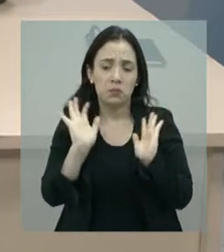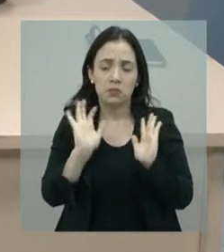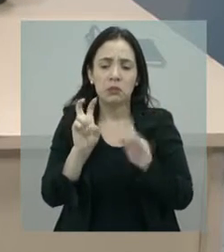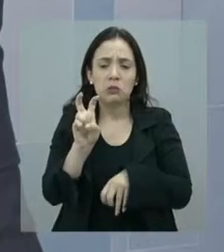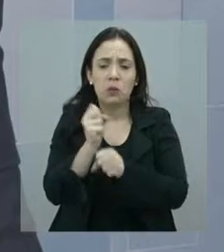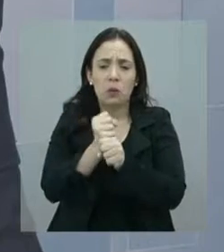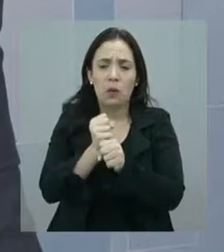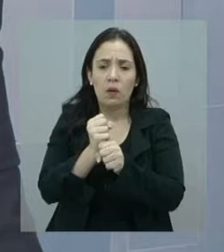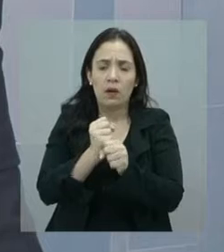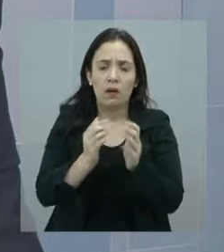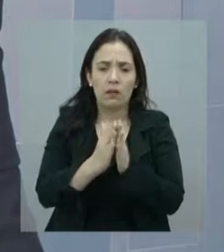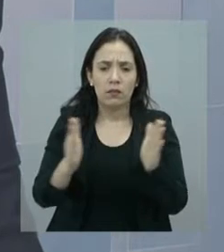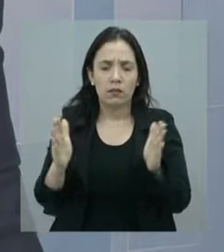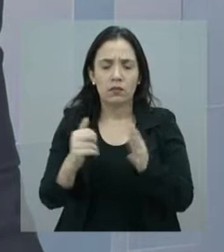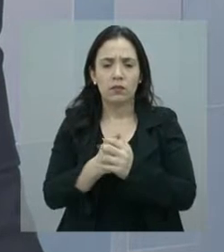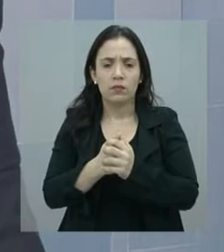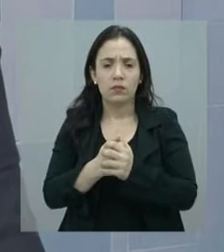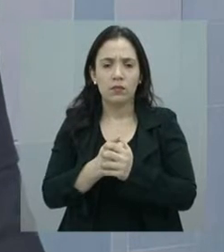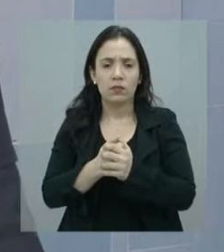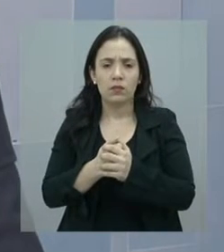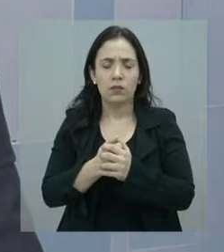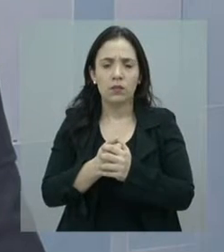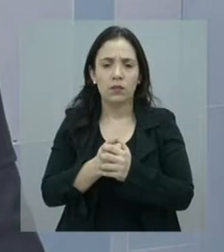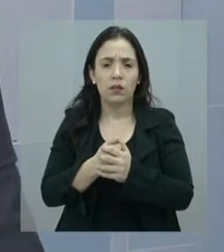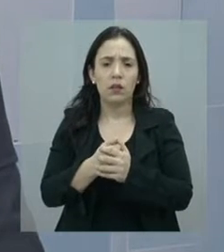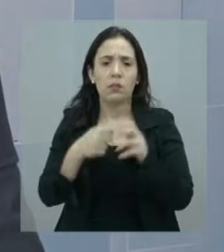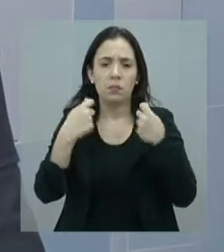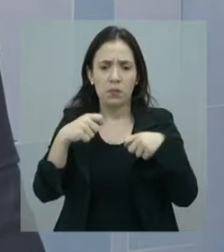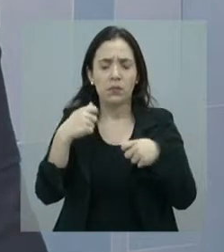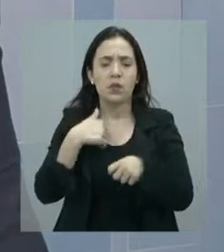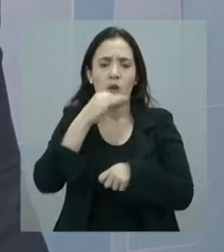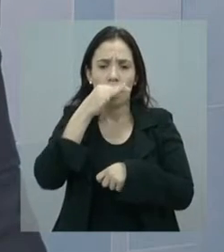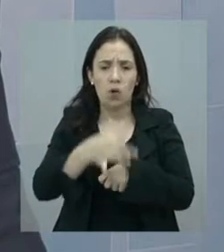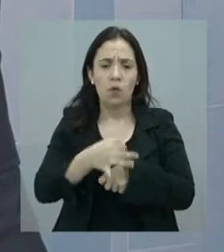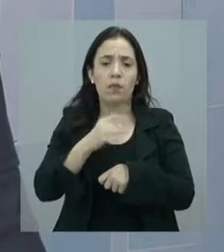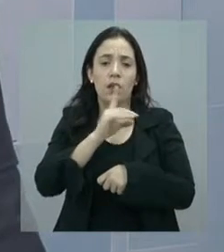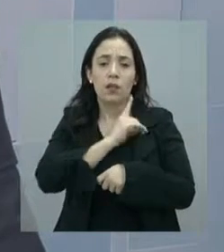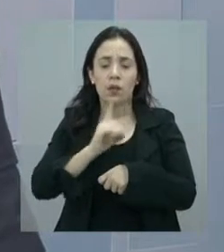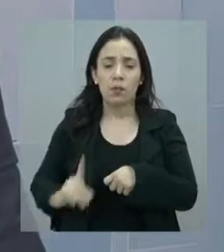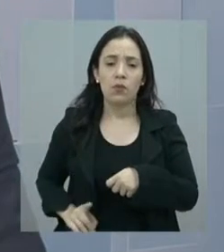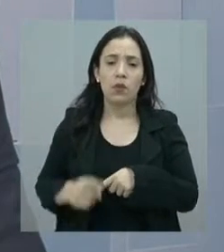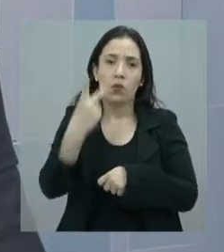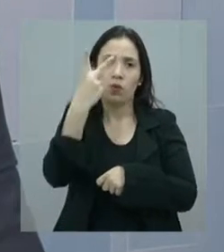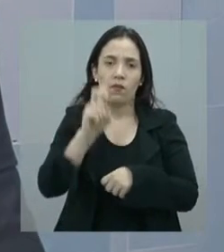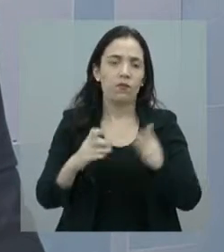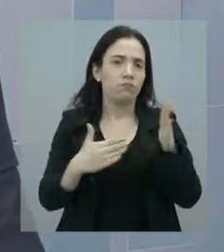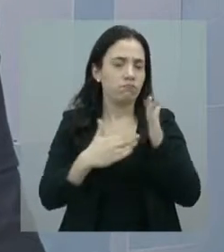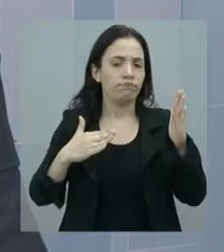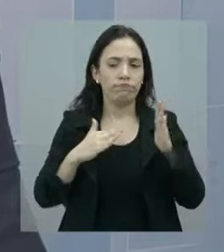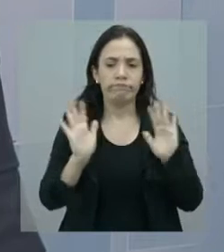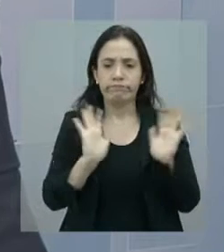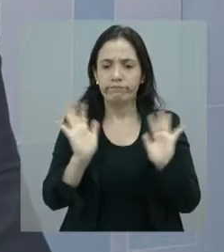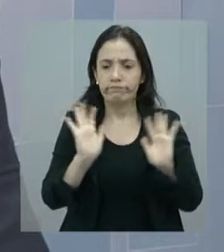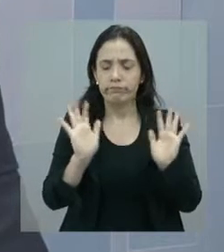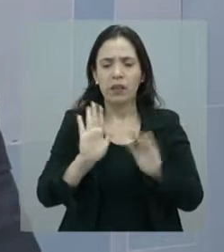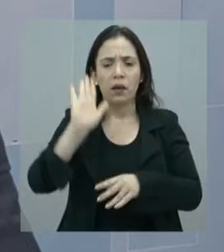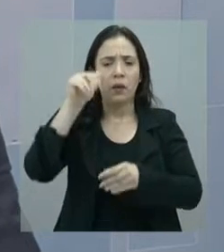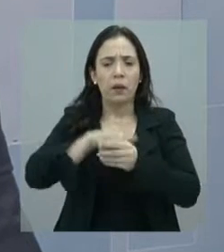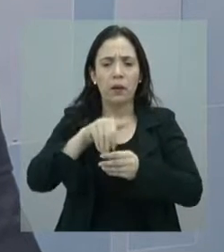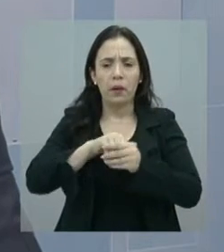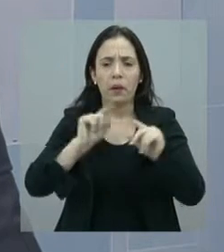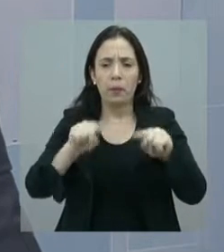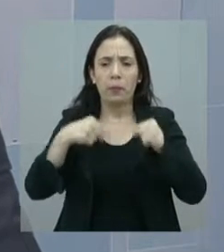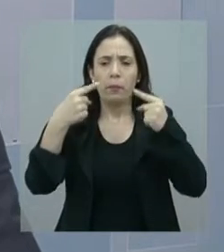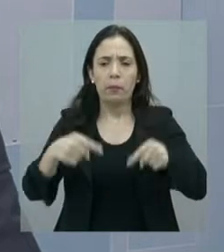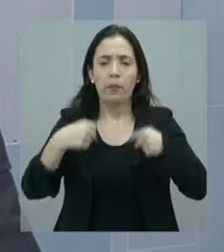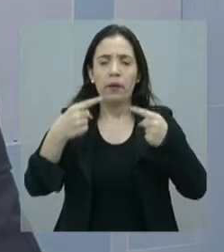que mandatos legislativos deviam ser 2 no máximo. E mandato executivo devia ser só 5 anos. Eu acho que a reeleição foi um péssimo